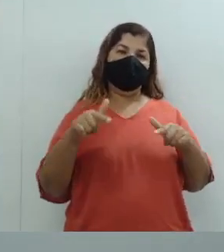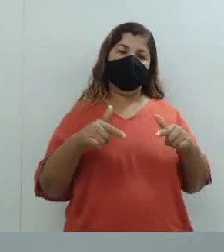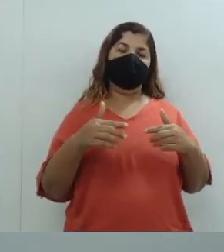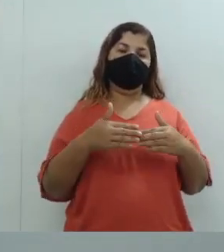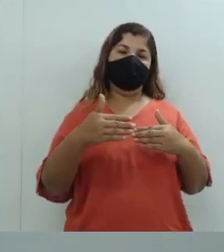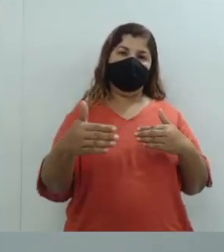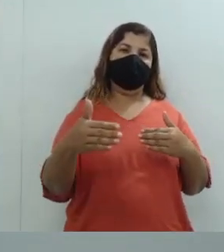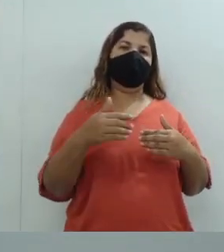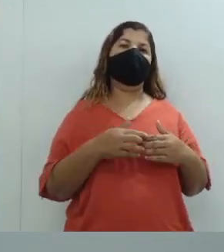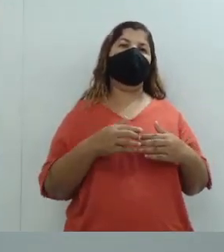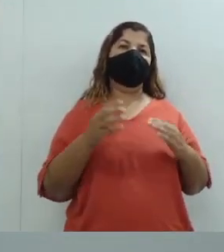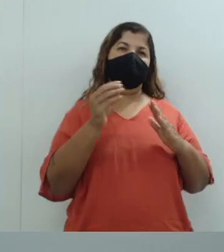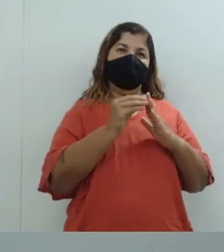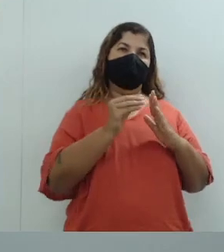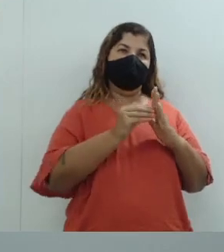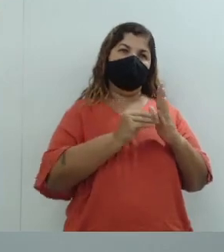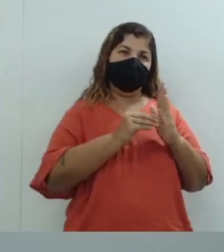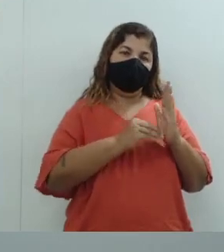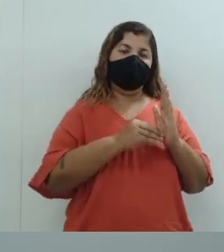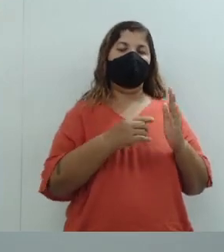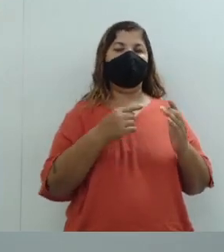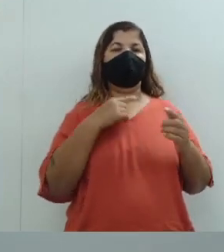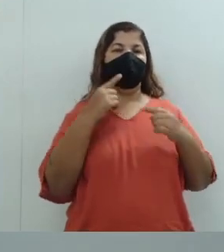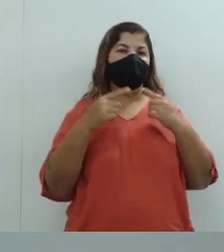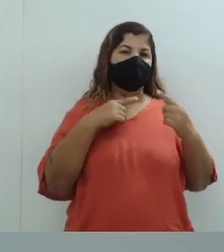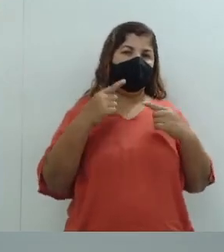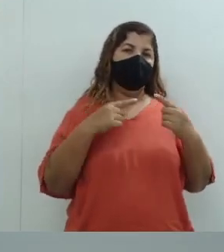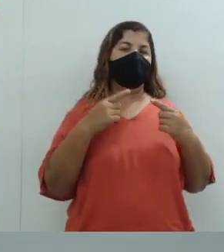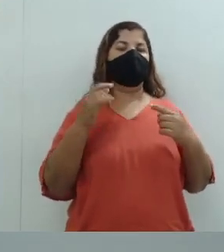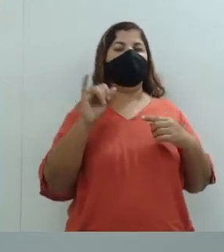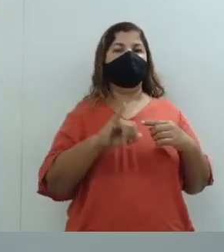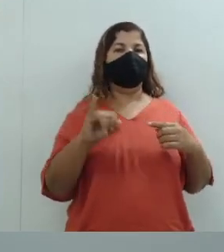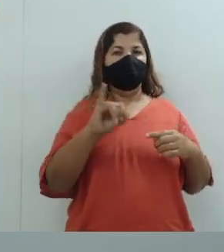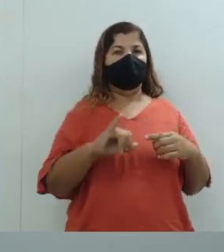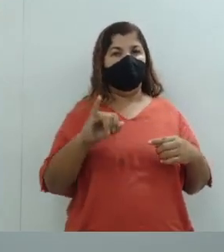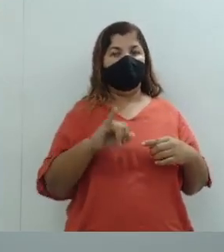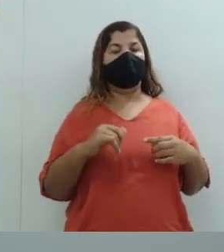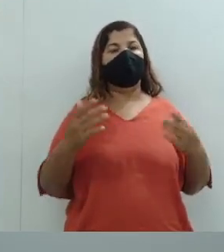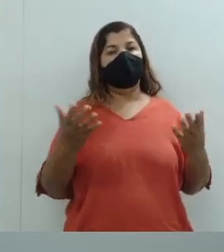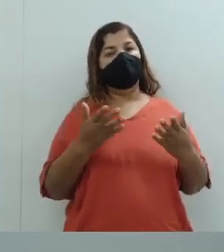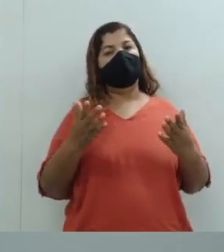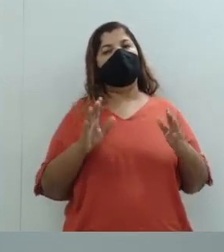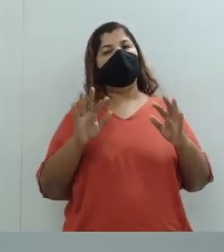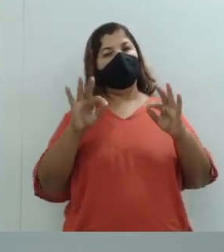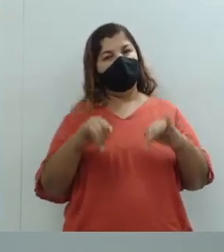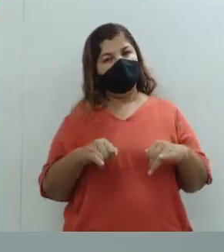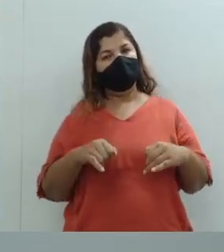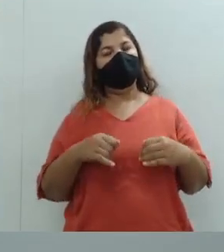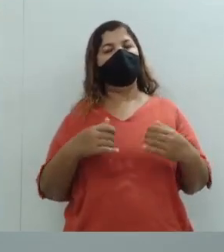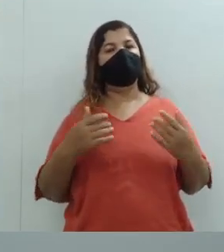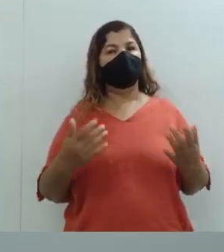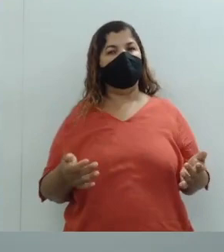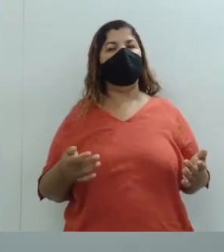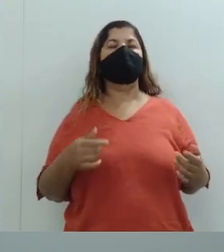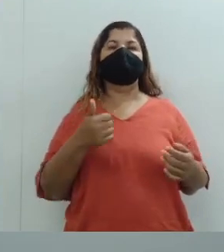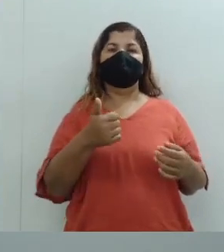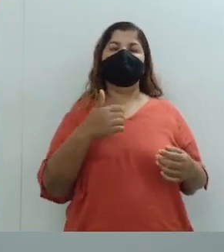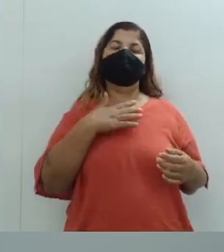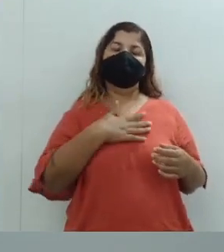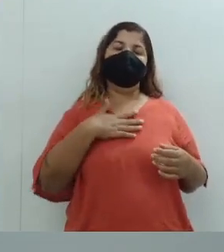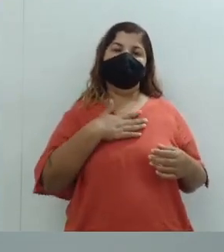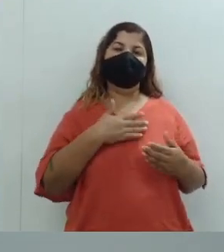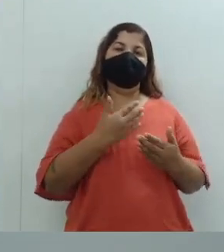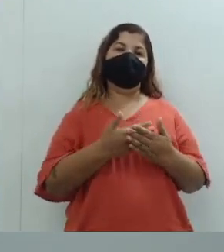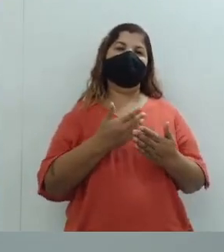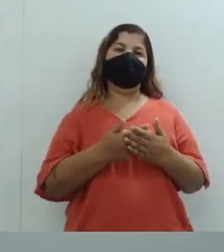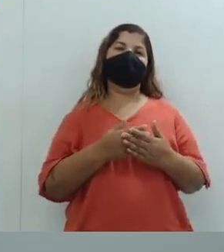ano. Anote, faça questões, tirem dúvidas, porque isso é importantíssimo. Hoje a gente vai ficando por aqui. Espero que vocês tenham gostado da